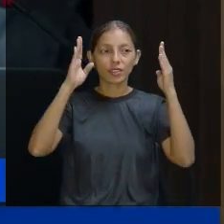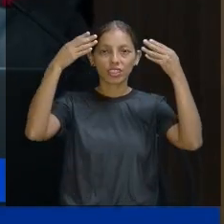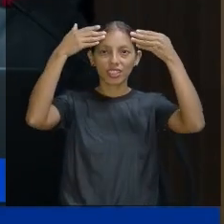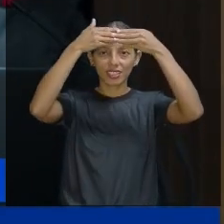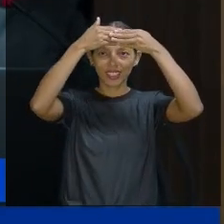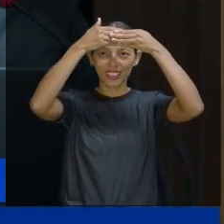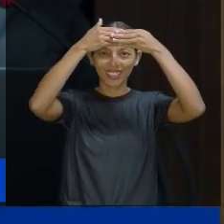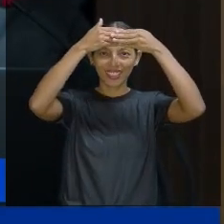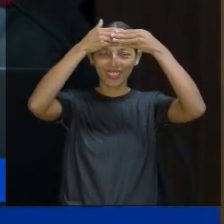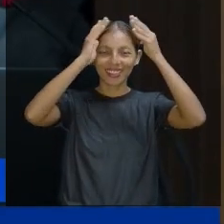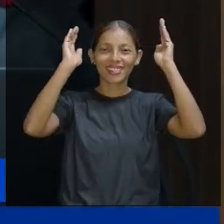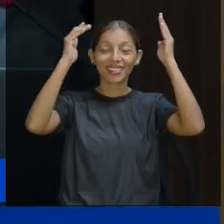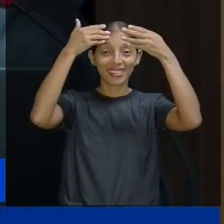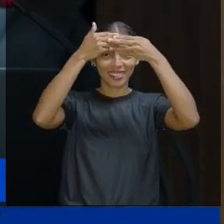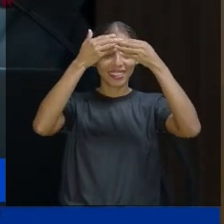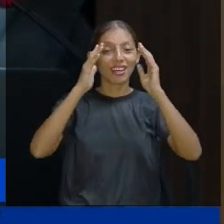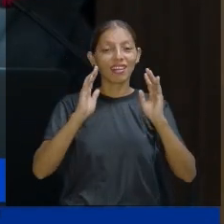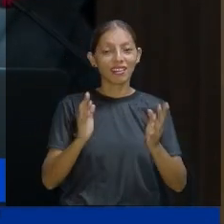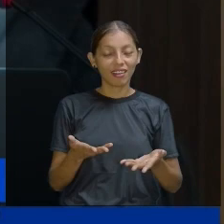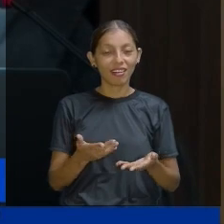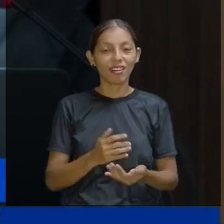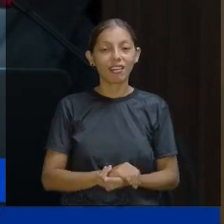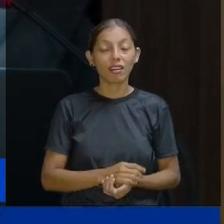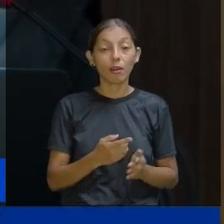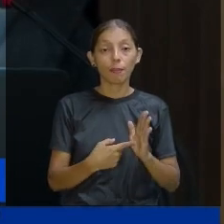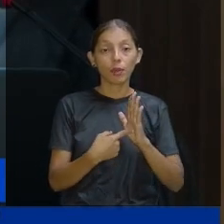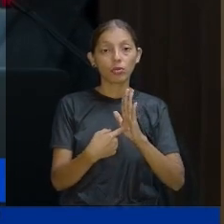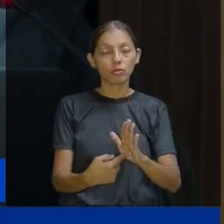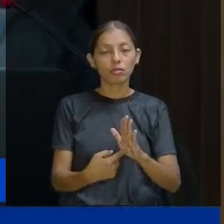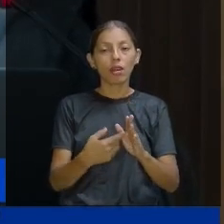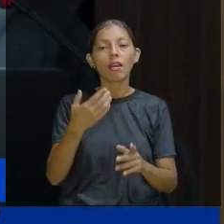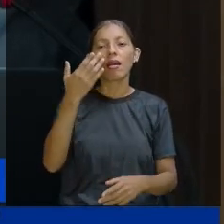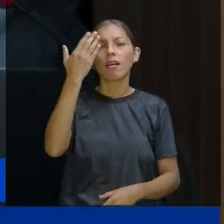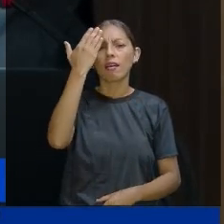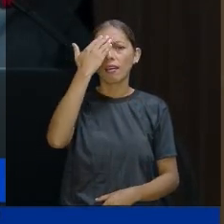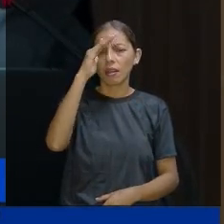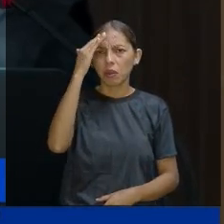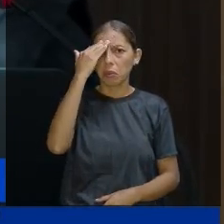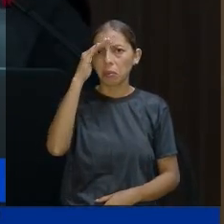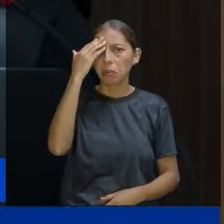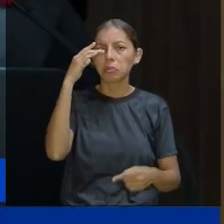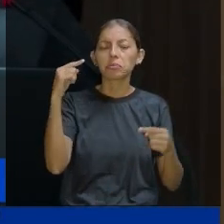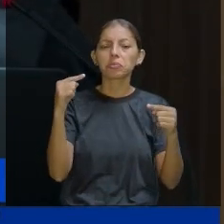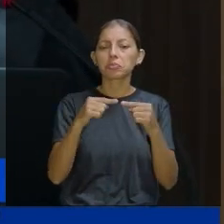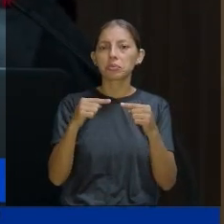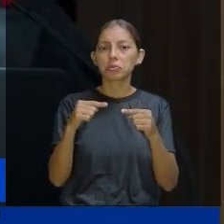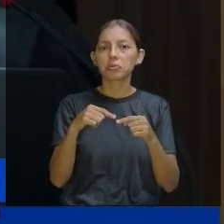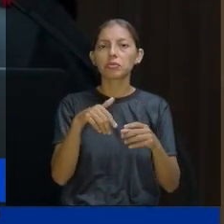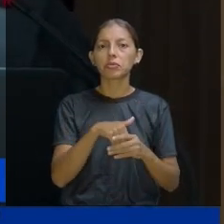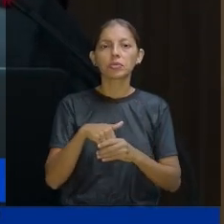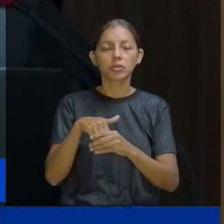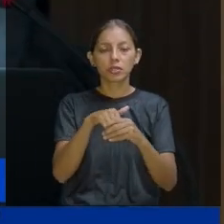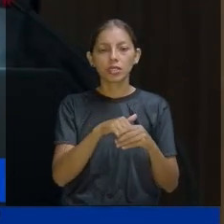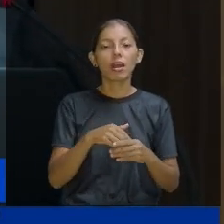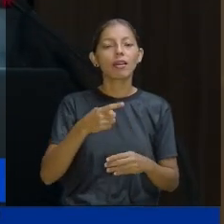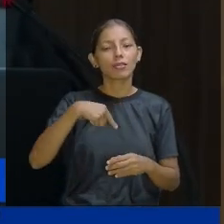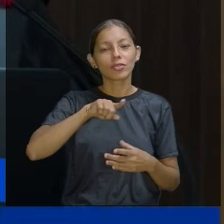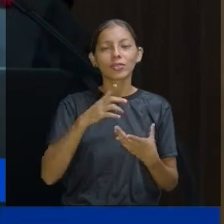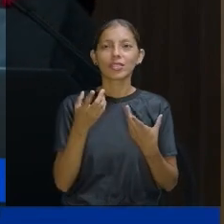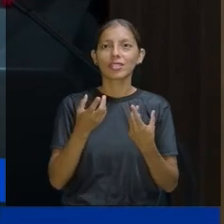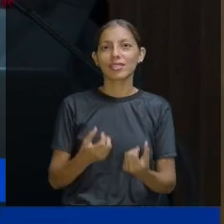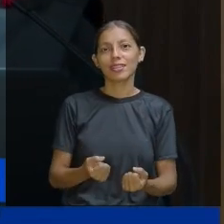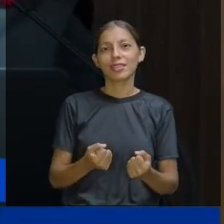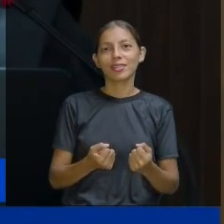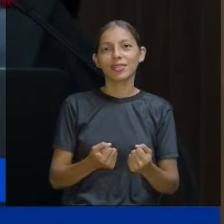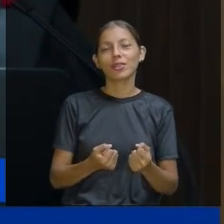UNA, nós entendemos que tem tudo a ver com o eleitoral e aderimos a esse projeto, que, em suma,